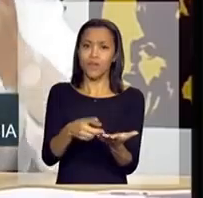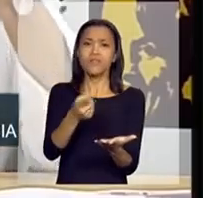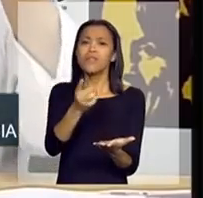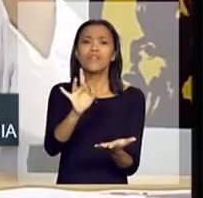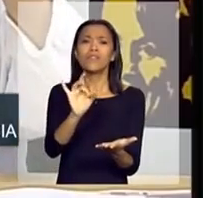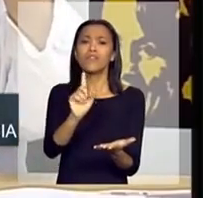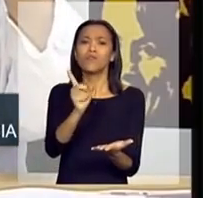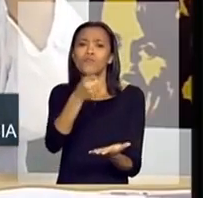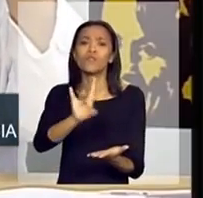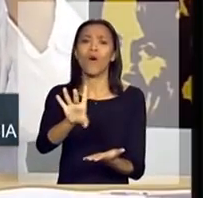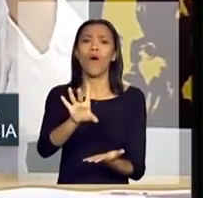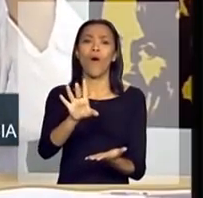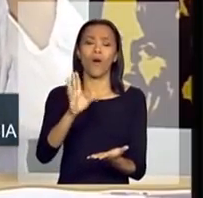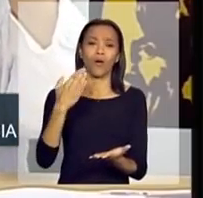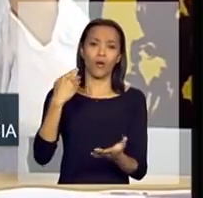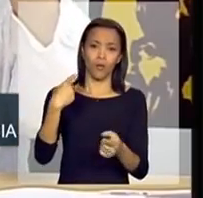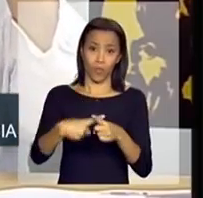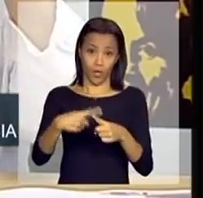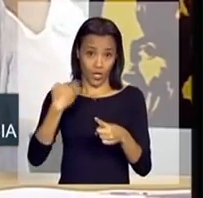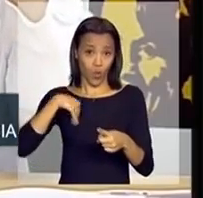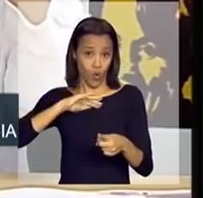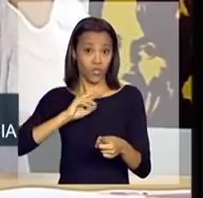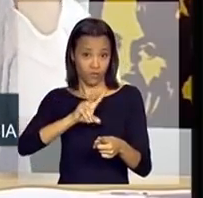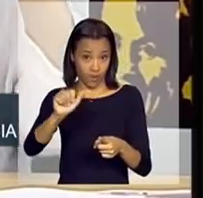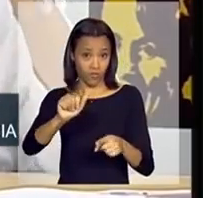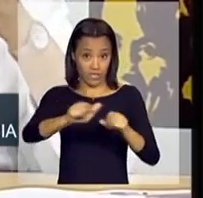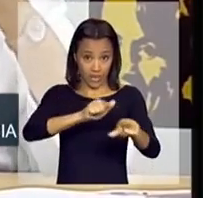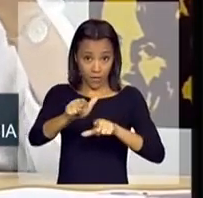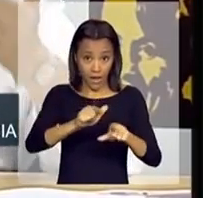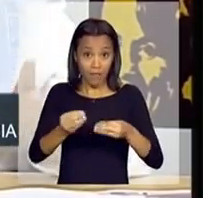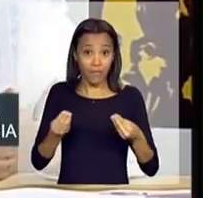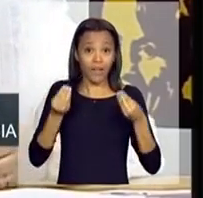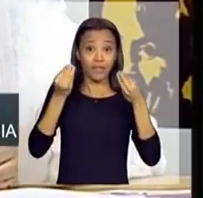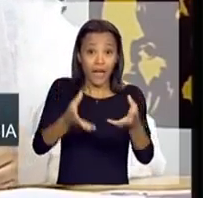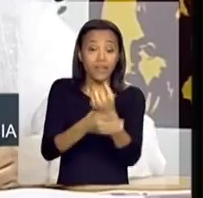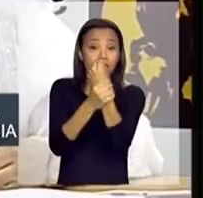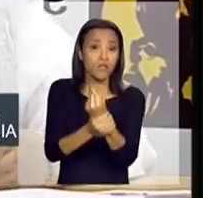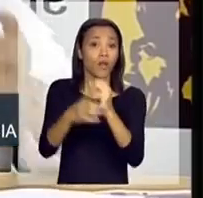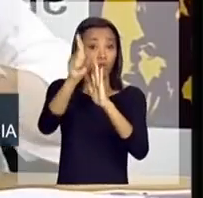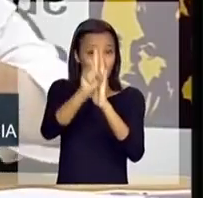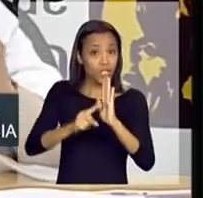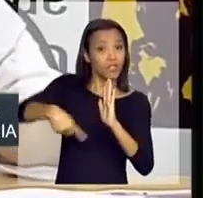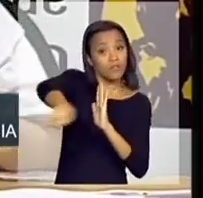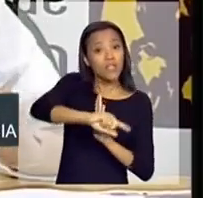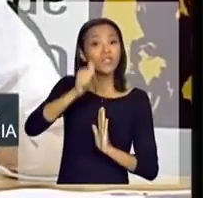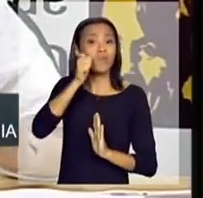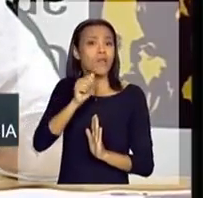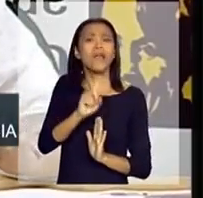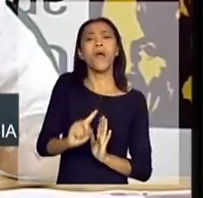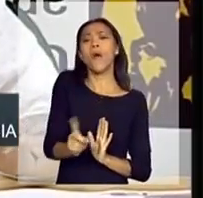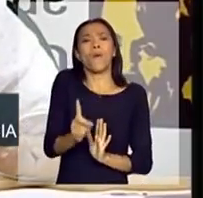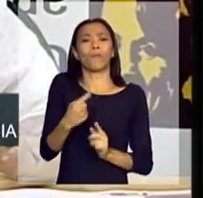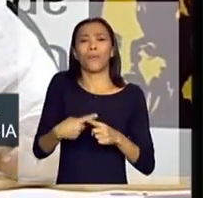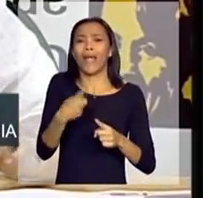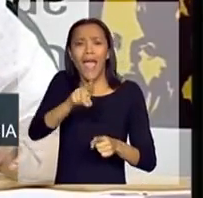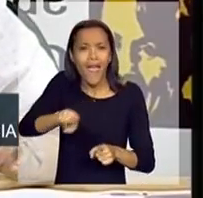atuaremos para garantir os direitos destas mulheres, não porque elas são mulheres,